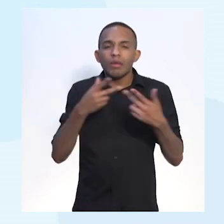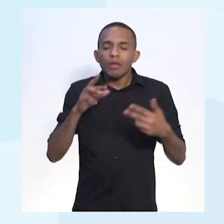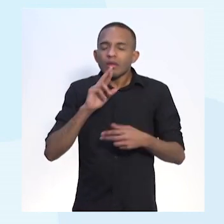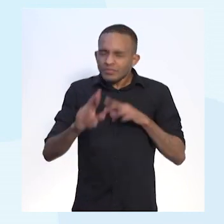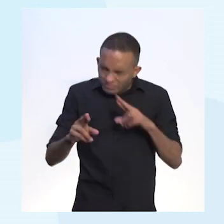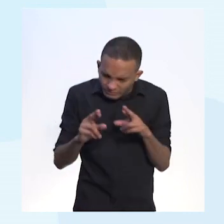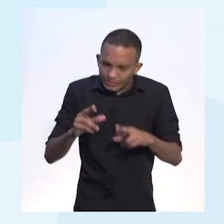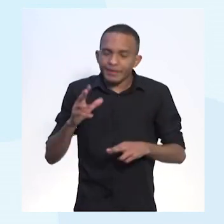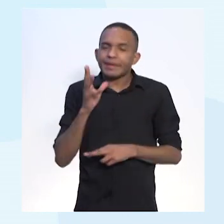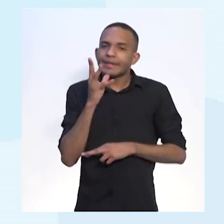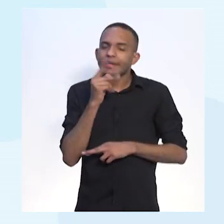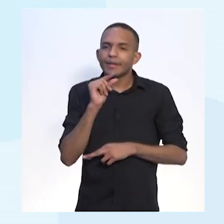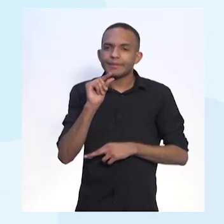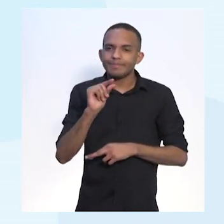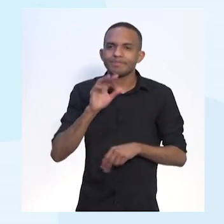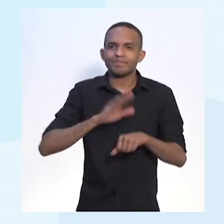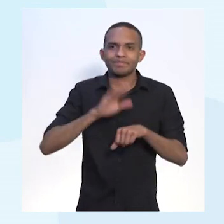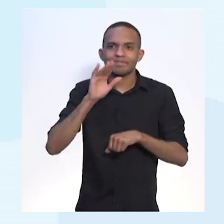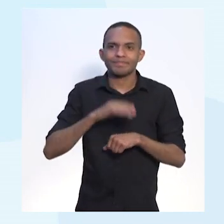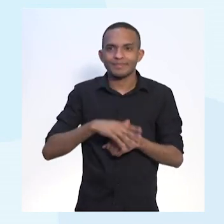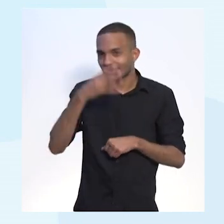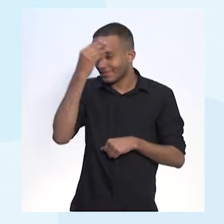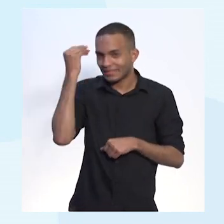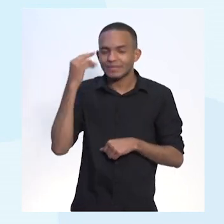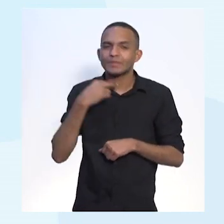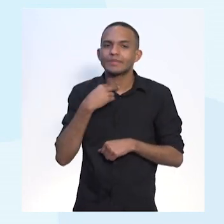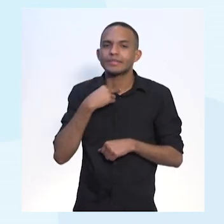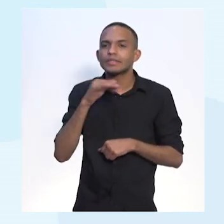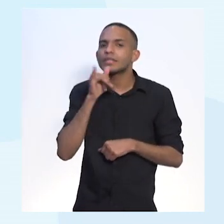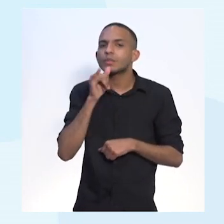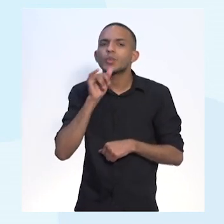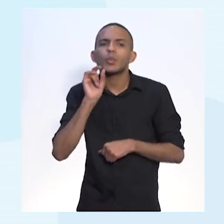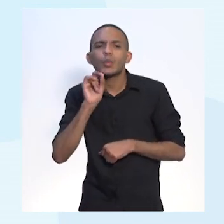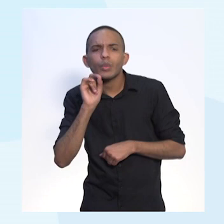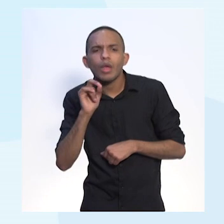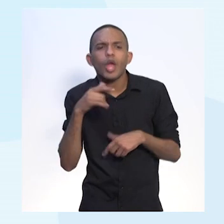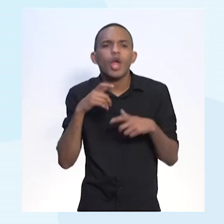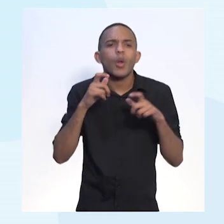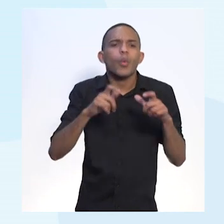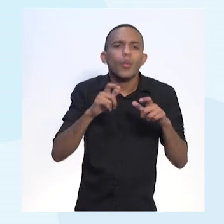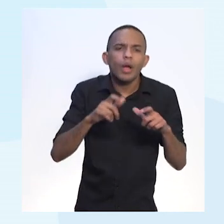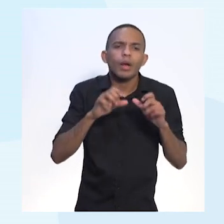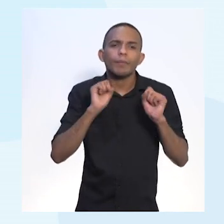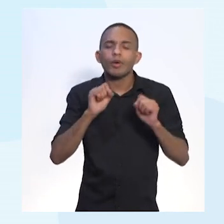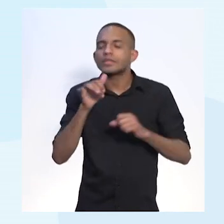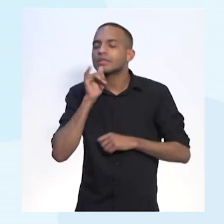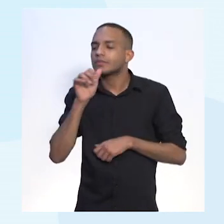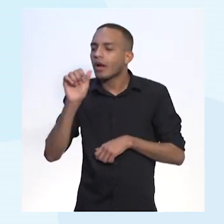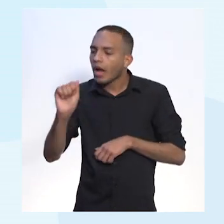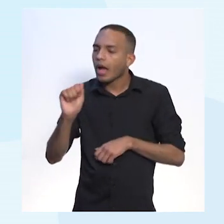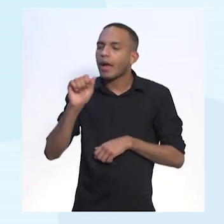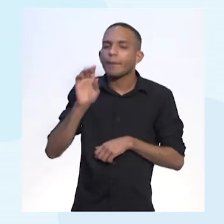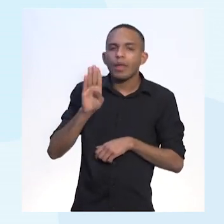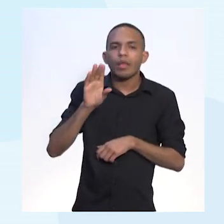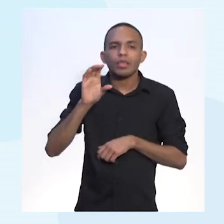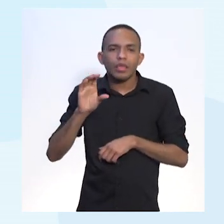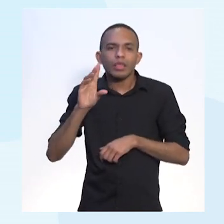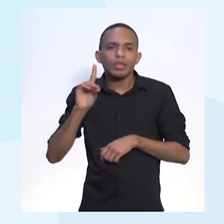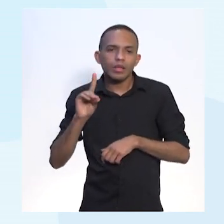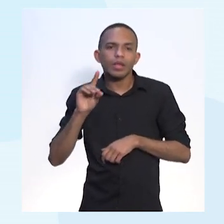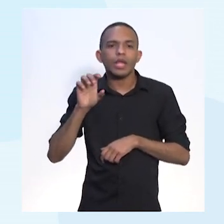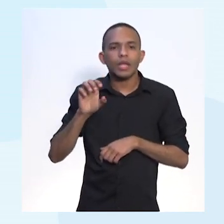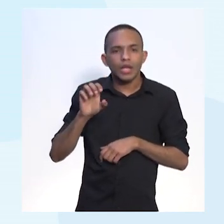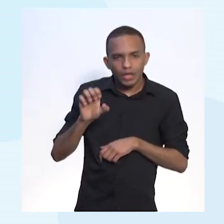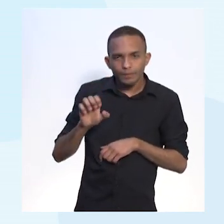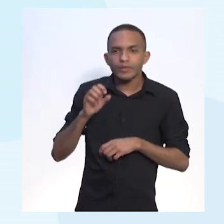Porque demora um pouquinho mais. E não esqueçam, se não quiser escrever o quê, onde, coloca a alternativa aí, A, B, C, que a gente já vai saber do que se refere,